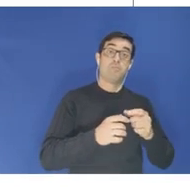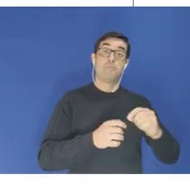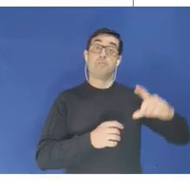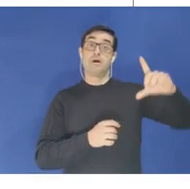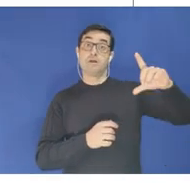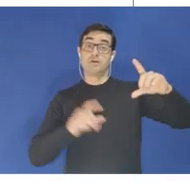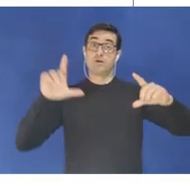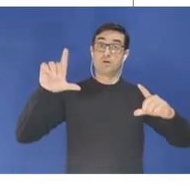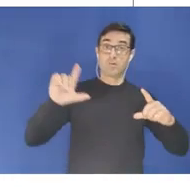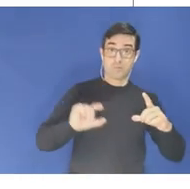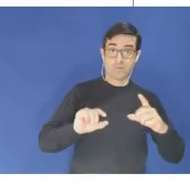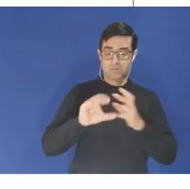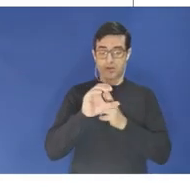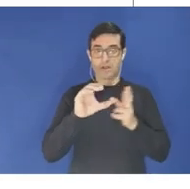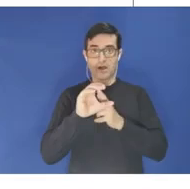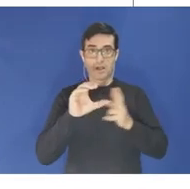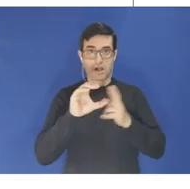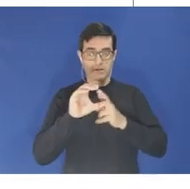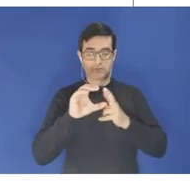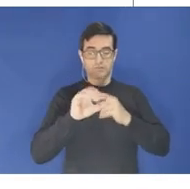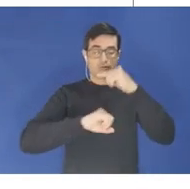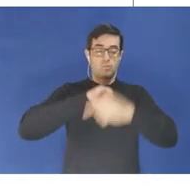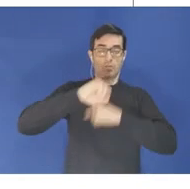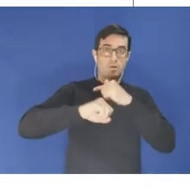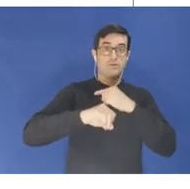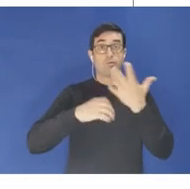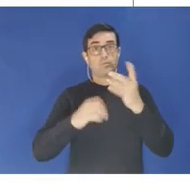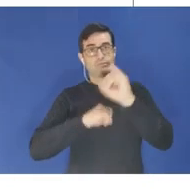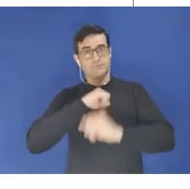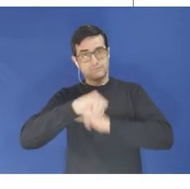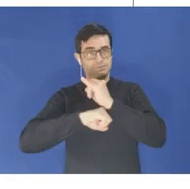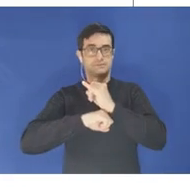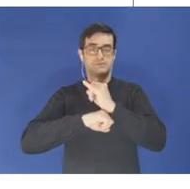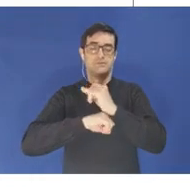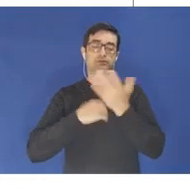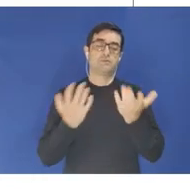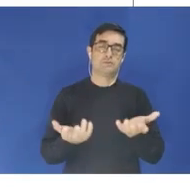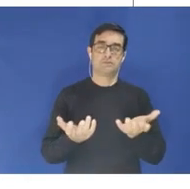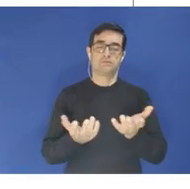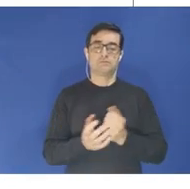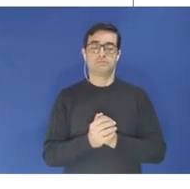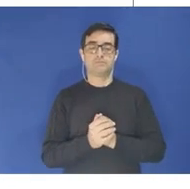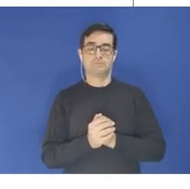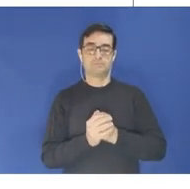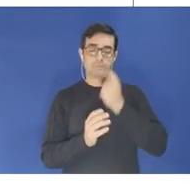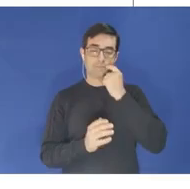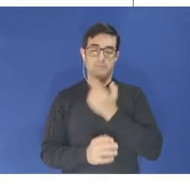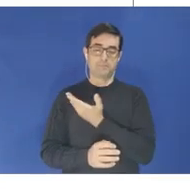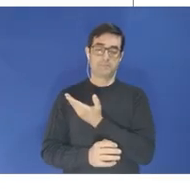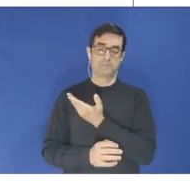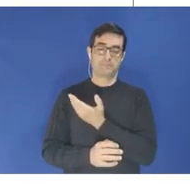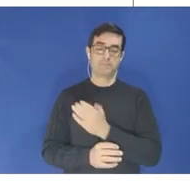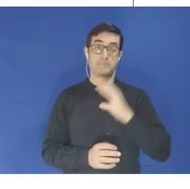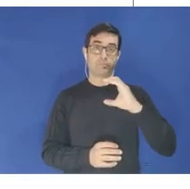o tamanho do raio dos seguintes átomos ou íons. Né? Então, entre o cálcio e o